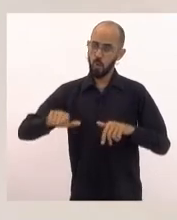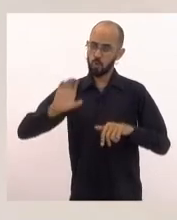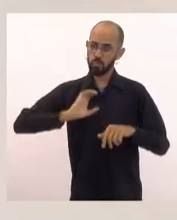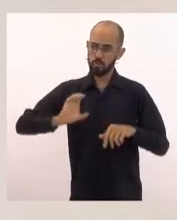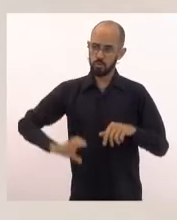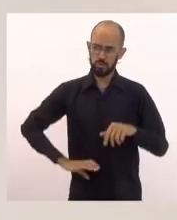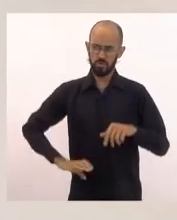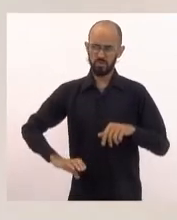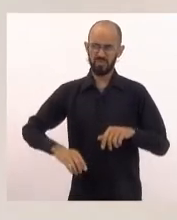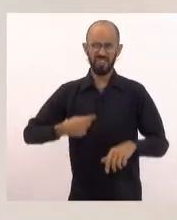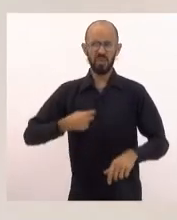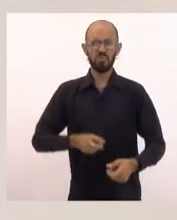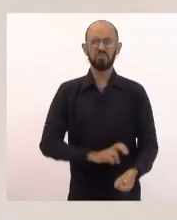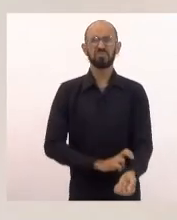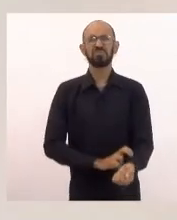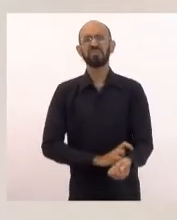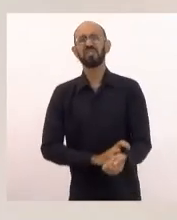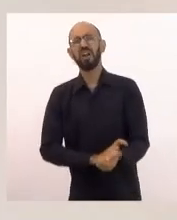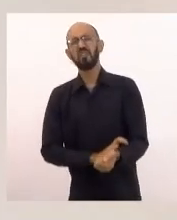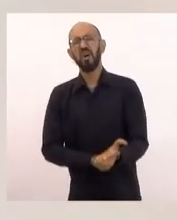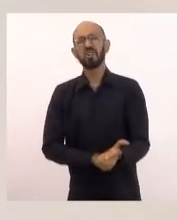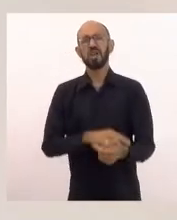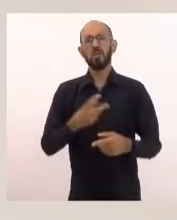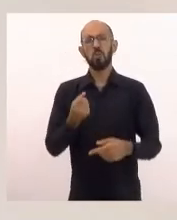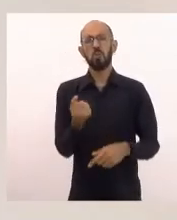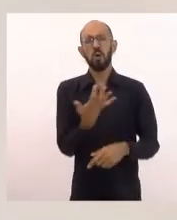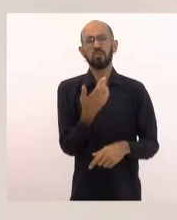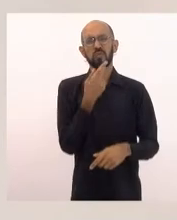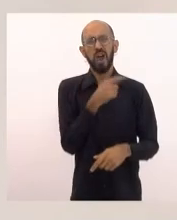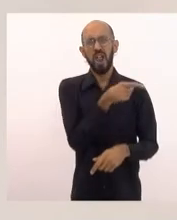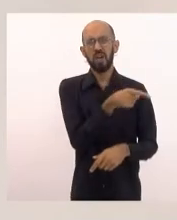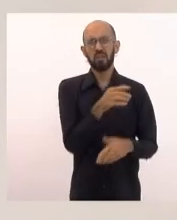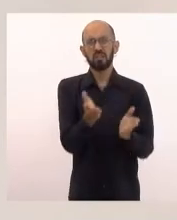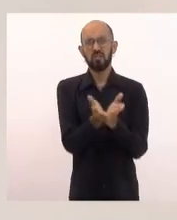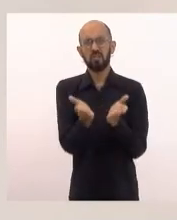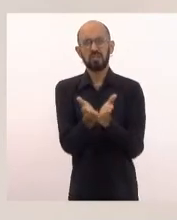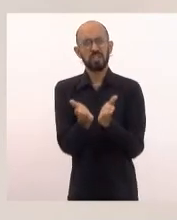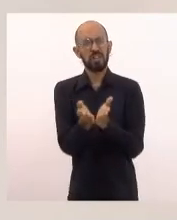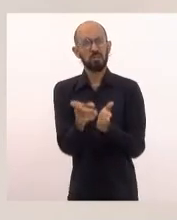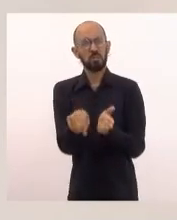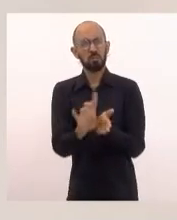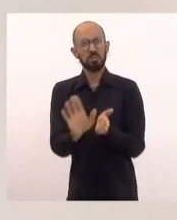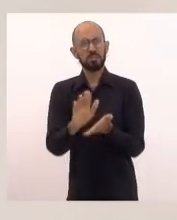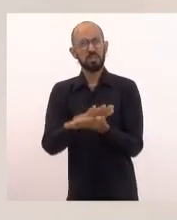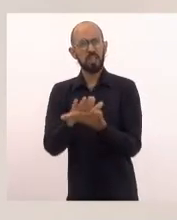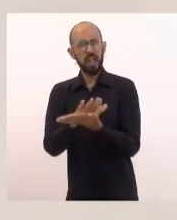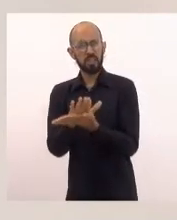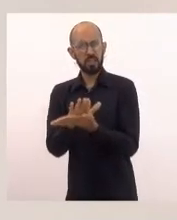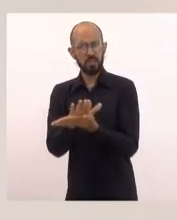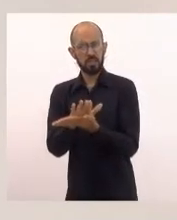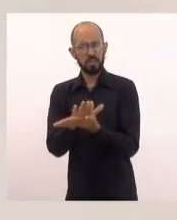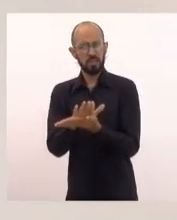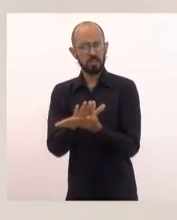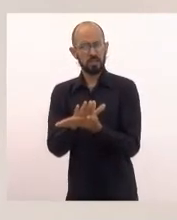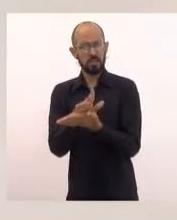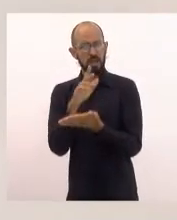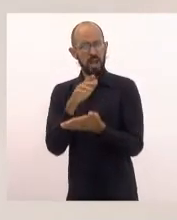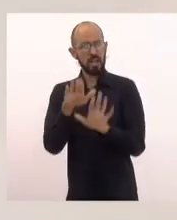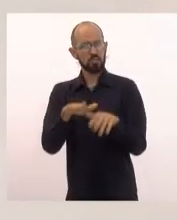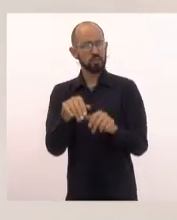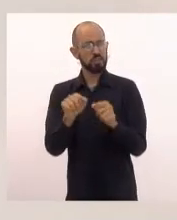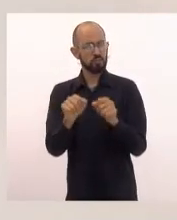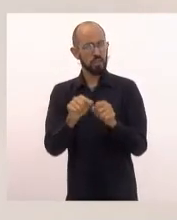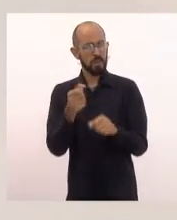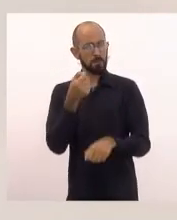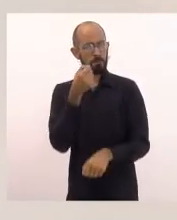irrita muito quando classificam os evangélicos como se não precisasse de nada, muitas vezes fazendo até chacota, como se não precisasse